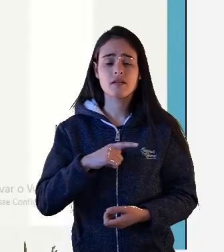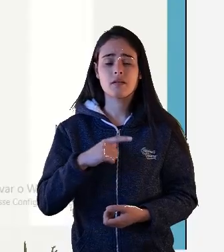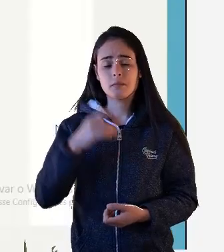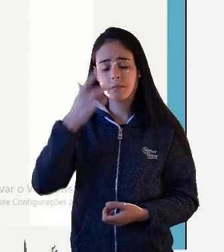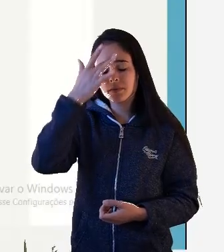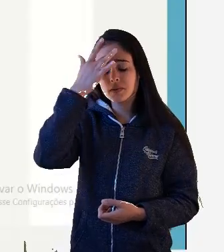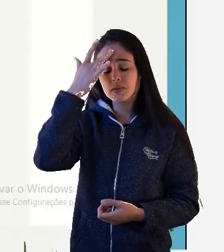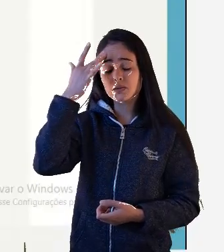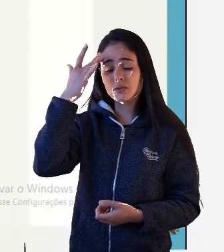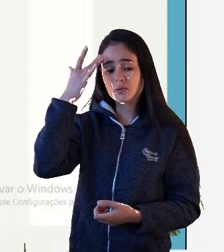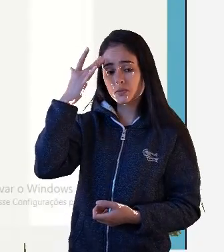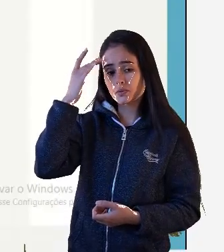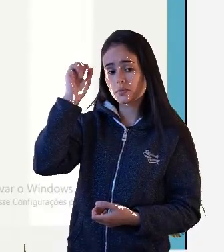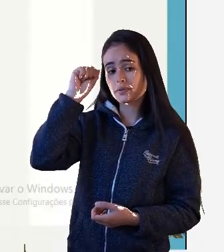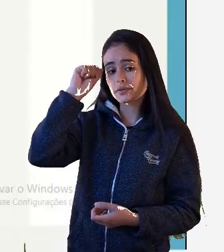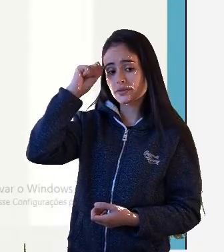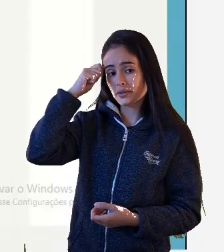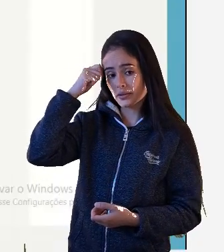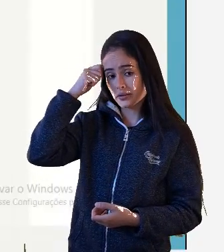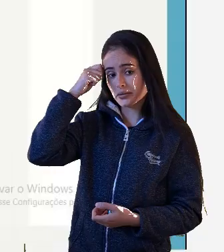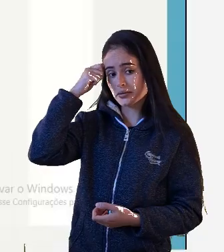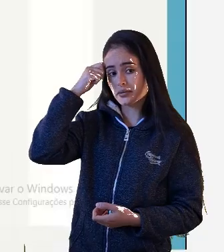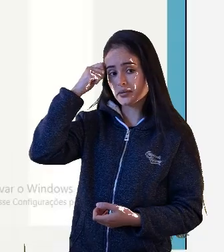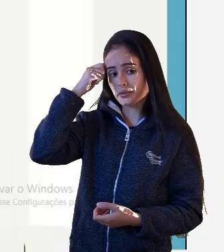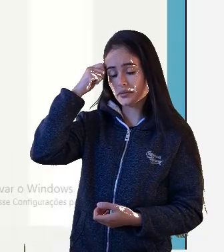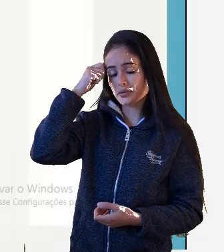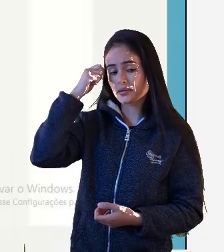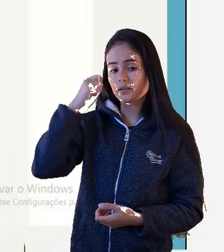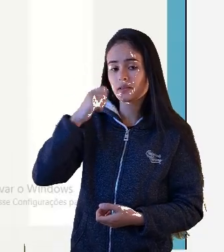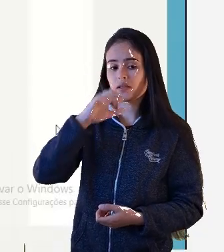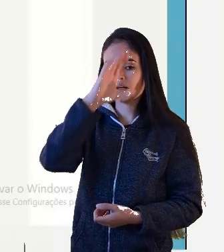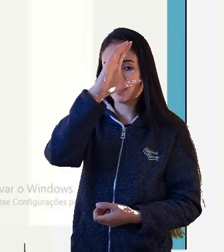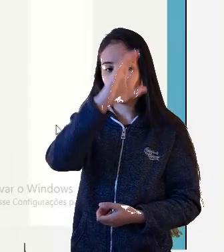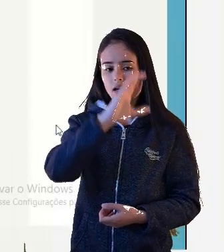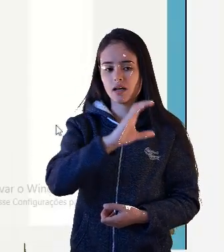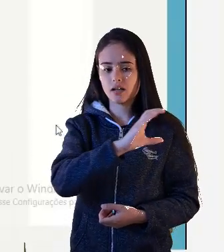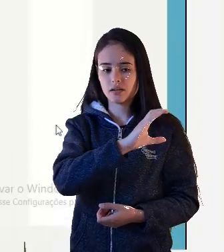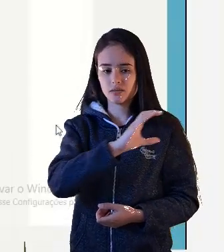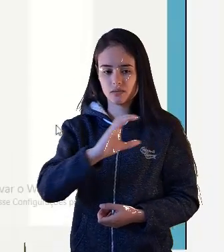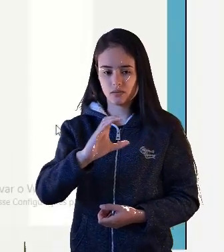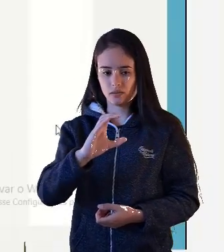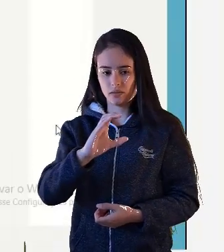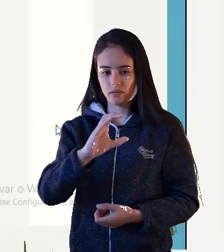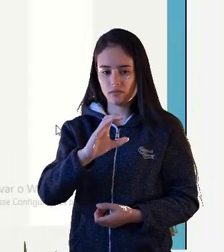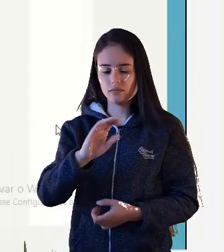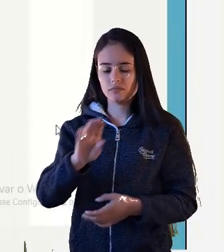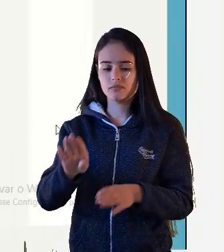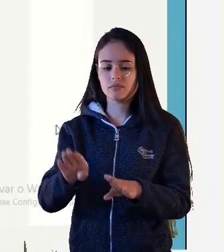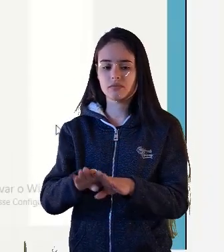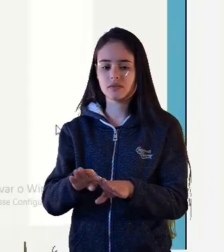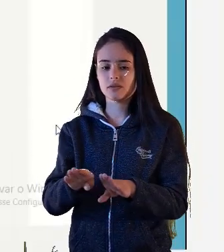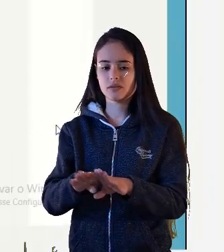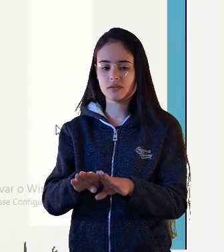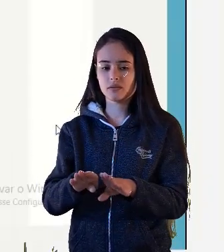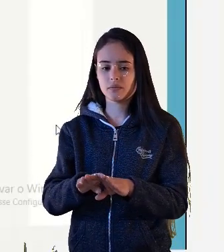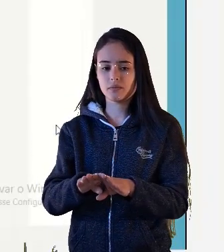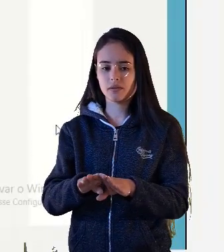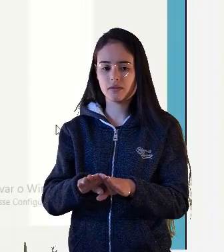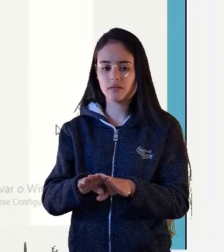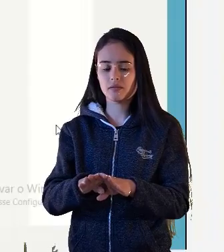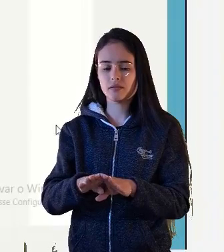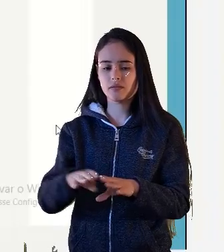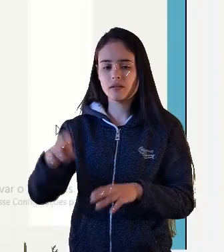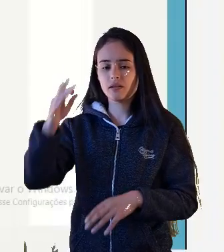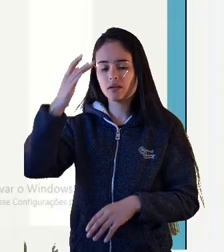de matriz africana, né? A gente pensa logo nas religiões de origem afro-brasileira, né? Porque elas não são